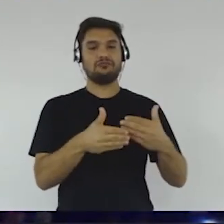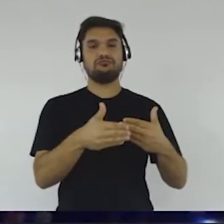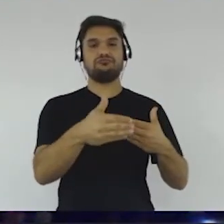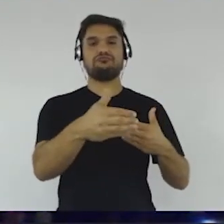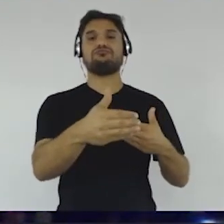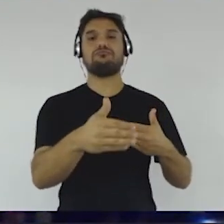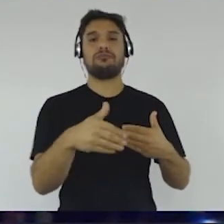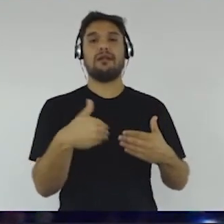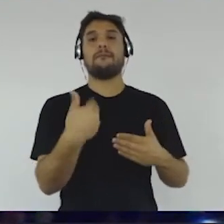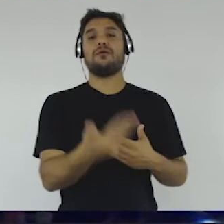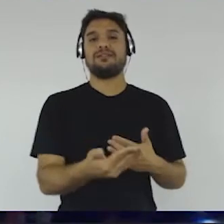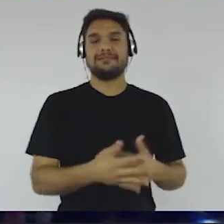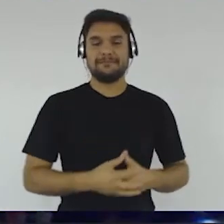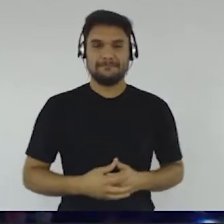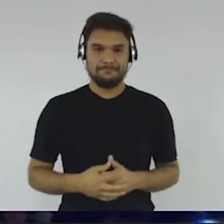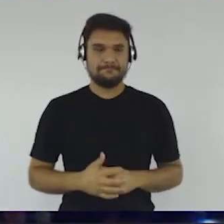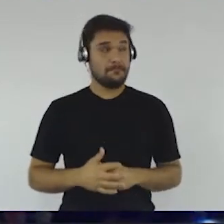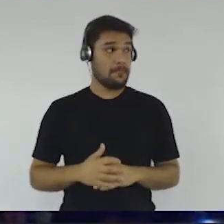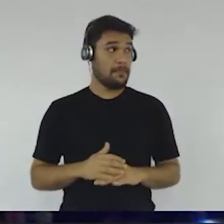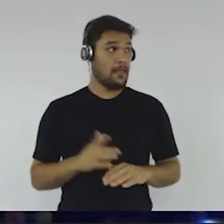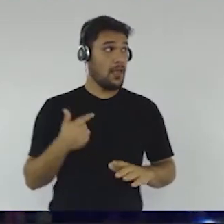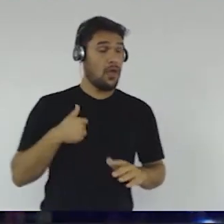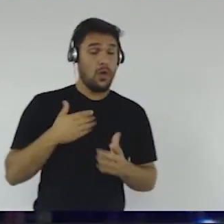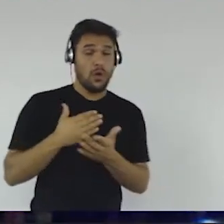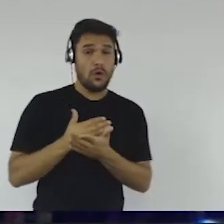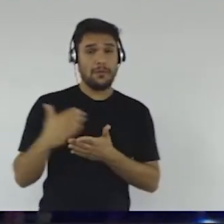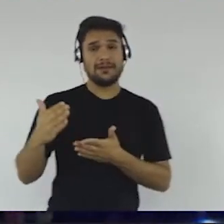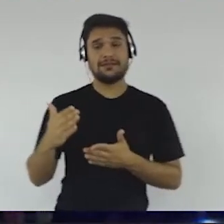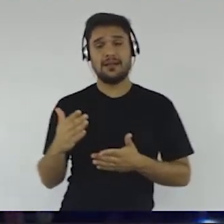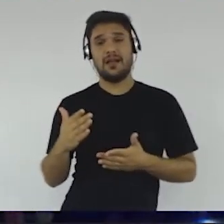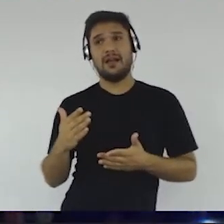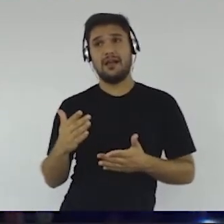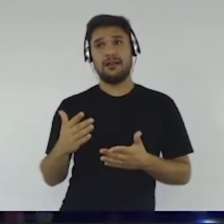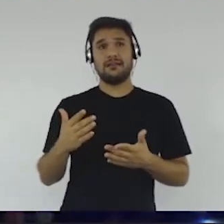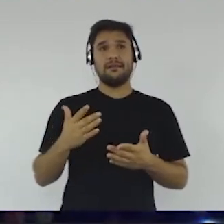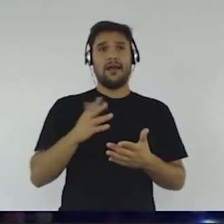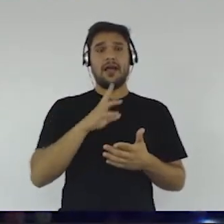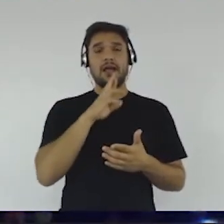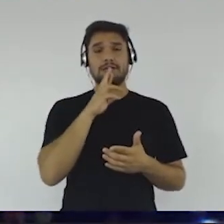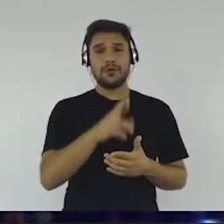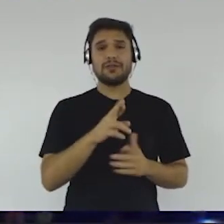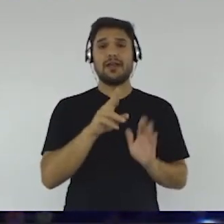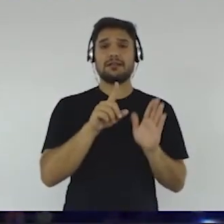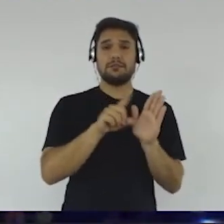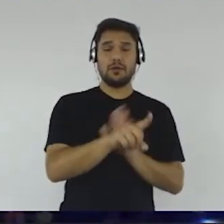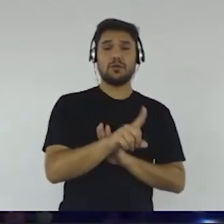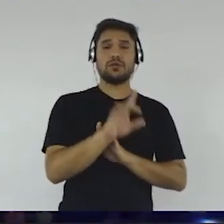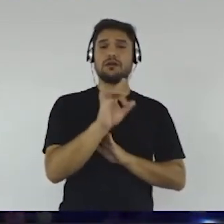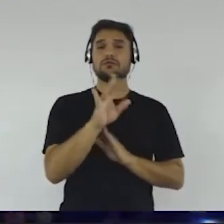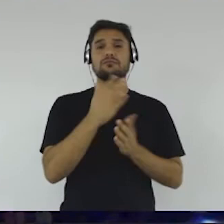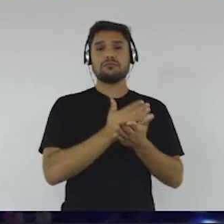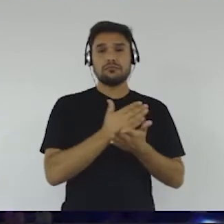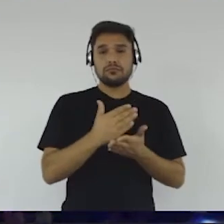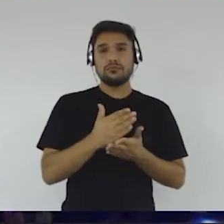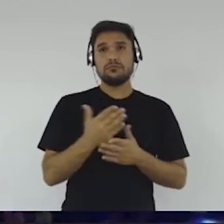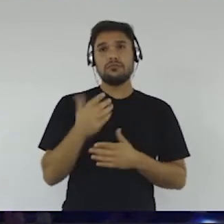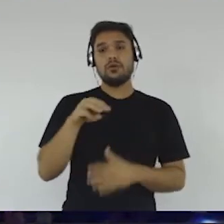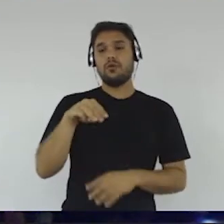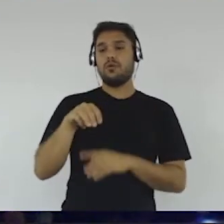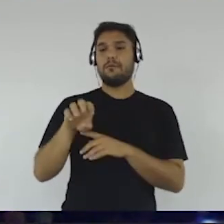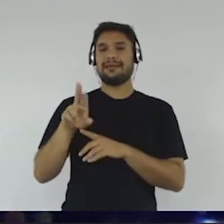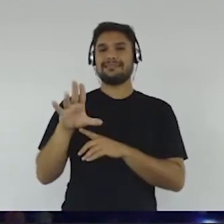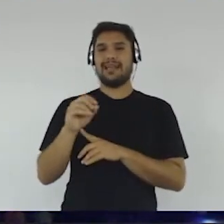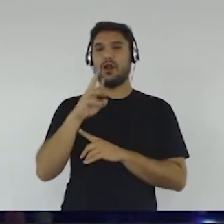eu começaria por me arriscar a responder essa pergunta logo no início, diferente do que fez o Marcelo, que